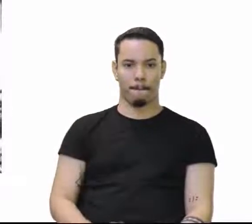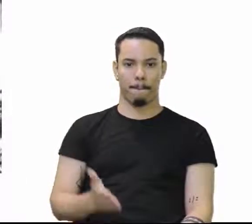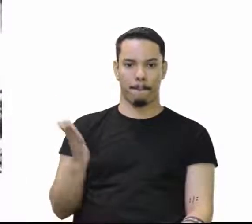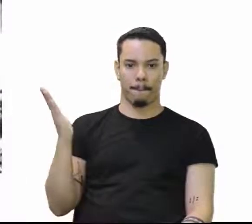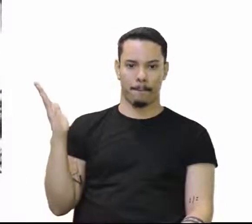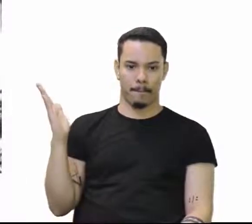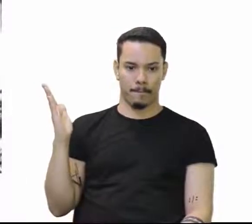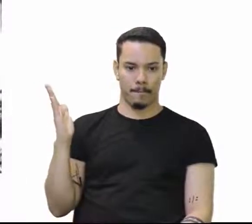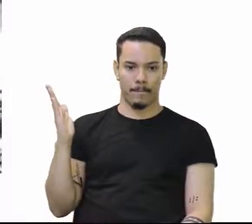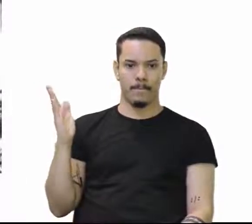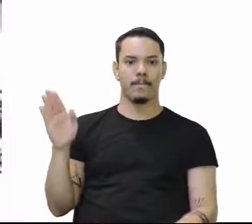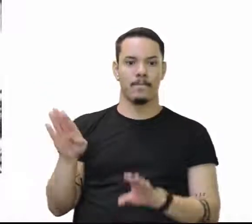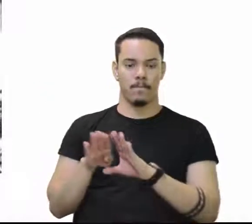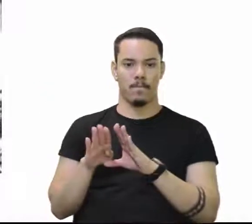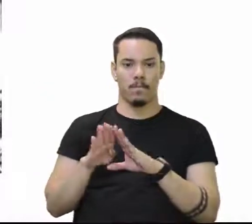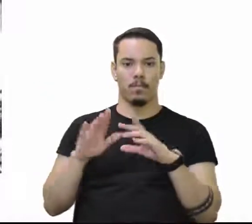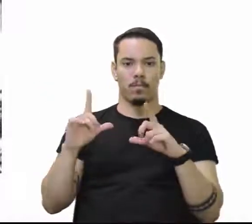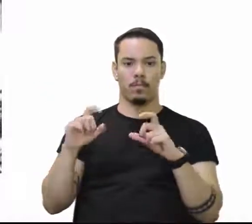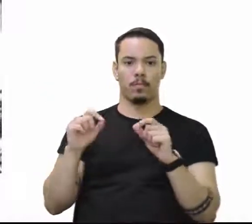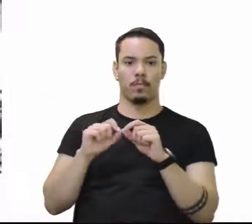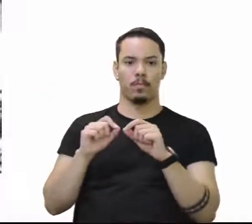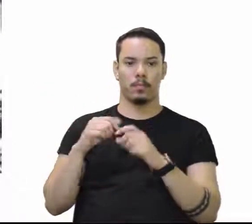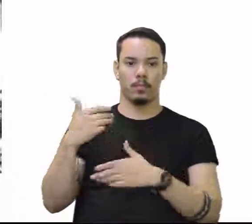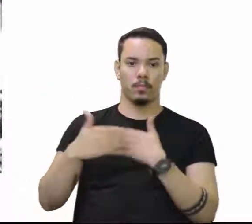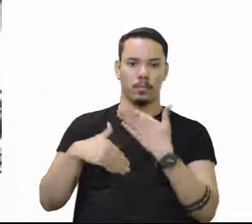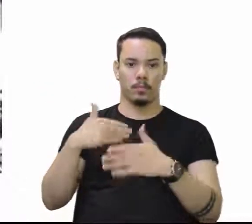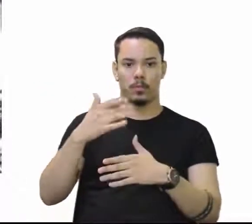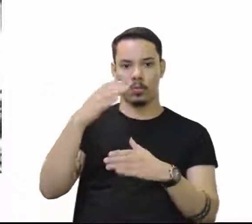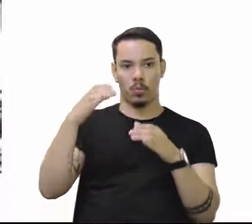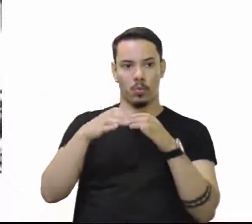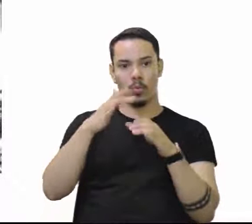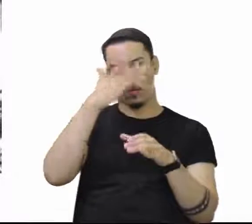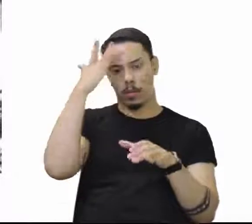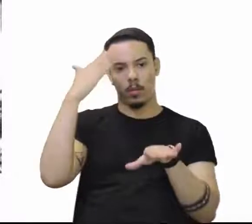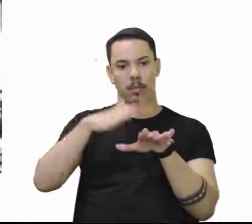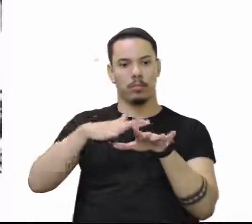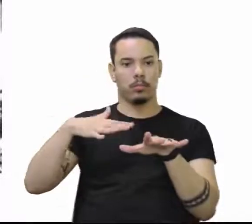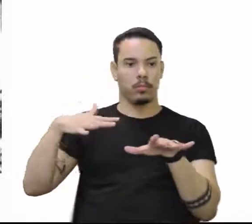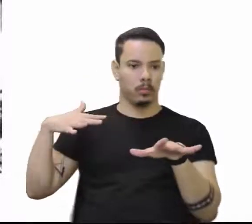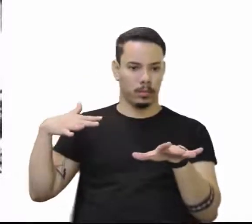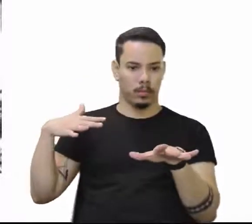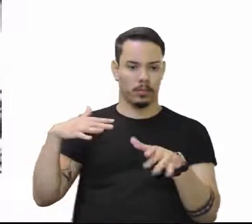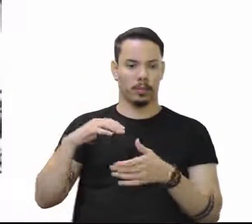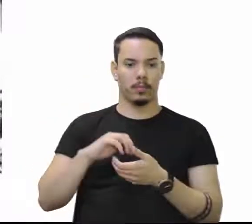Aí, o desenvolvimento, a caravana.